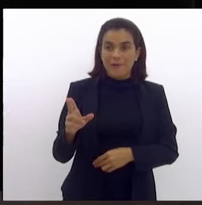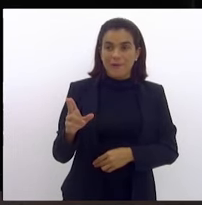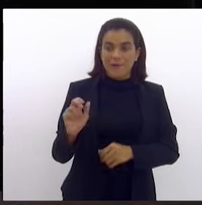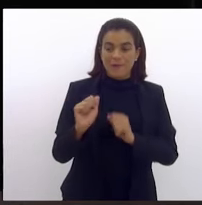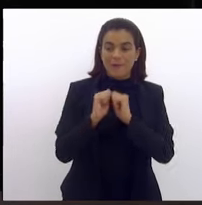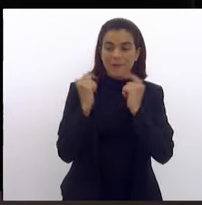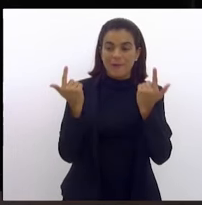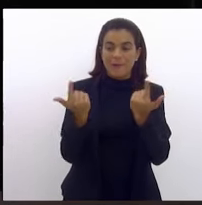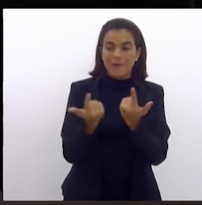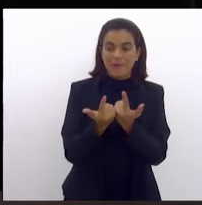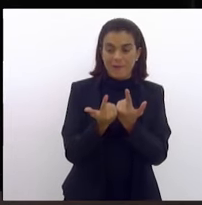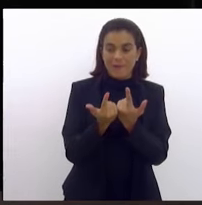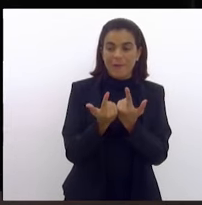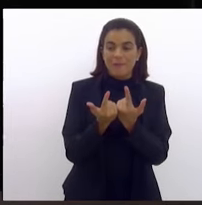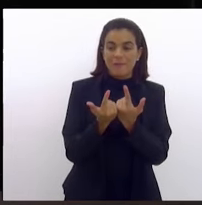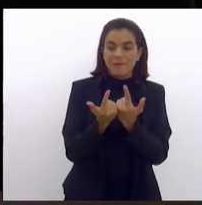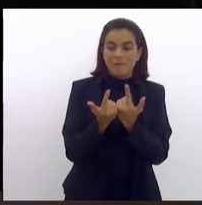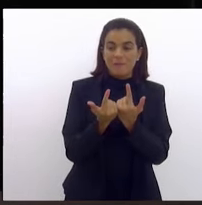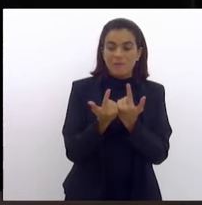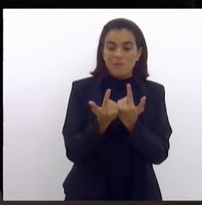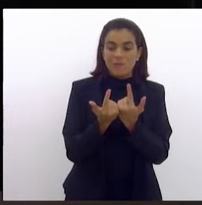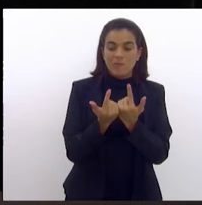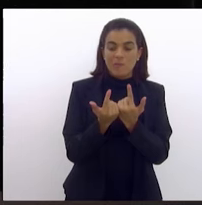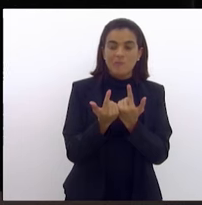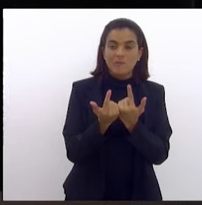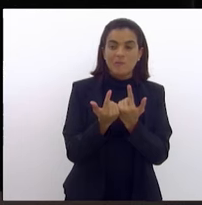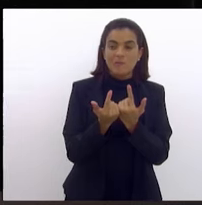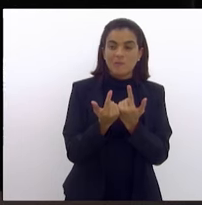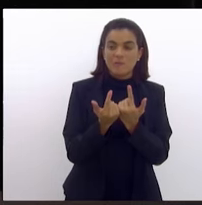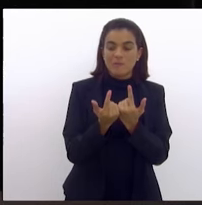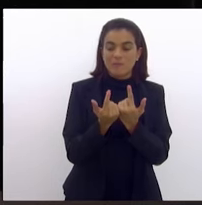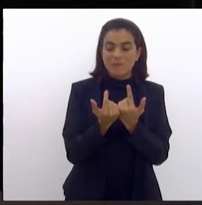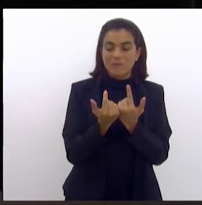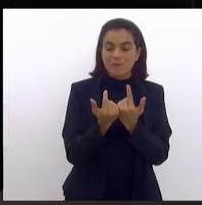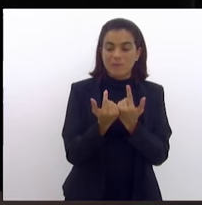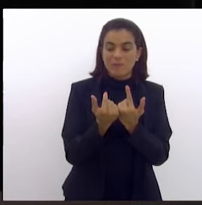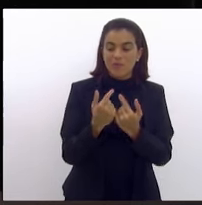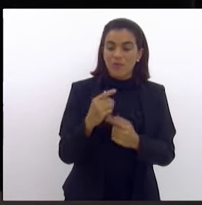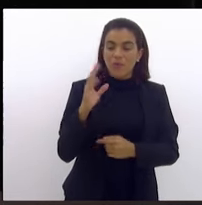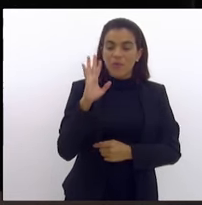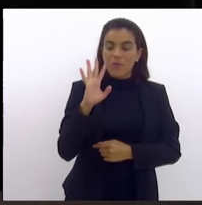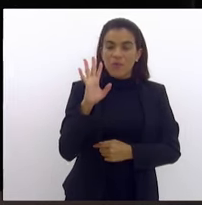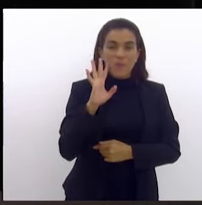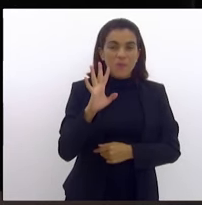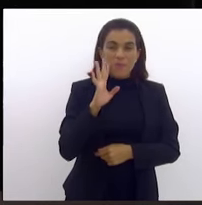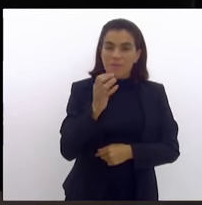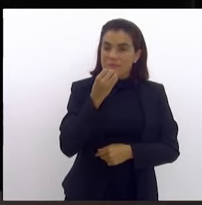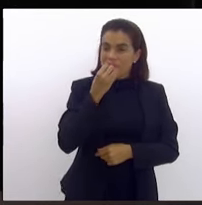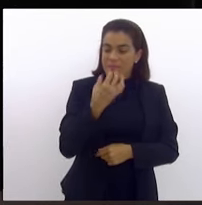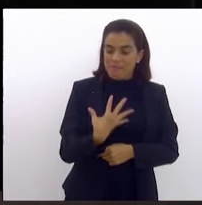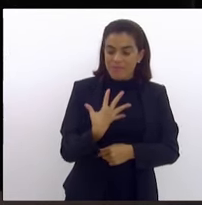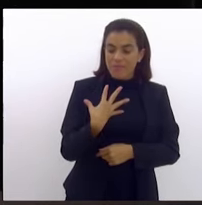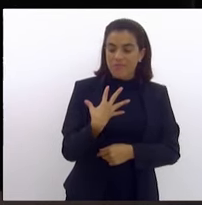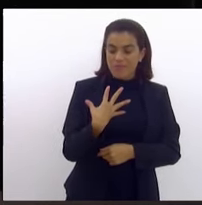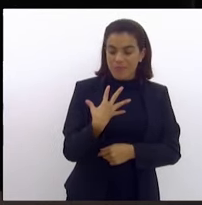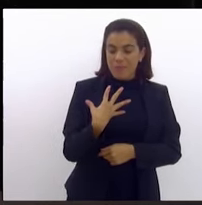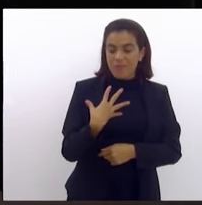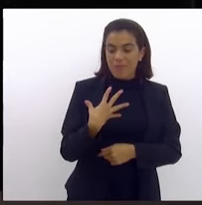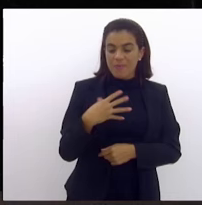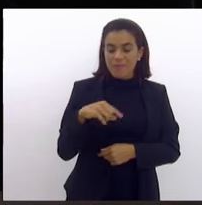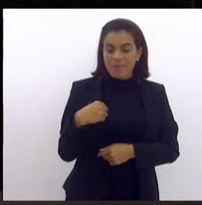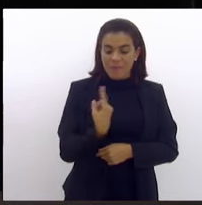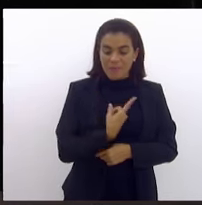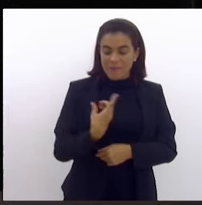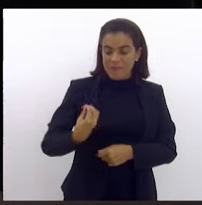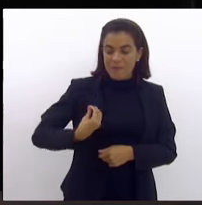da Alerge, e foi muito bacana isso, né? A gente